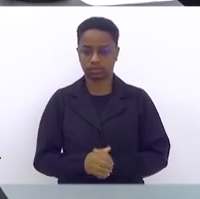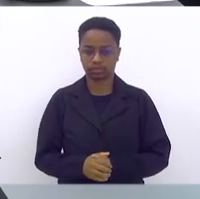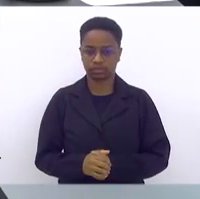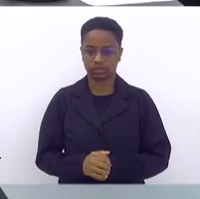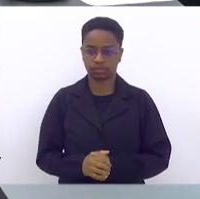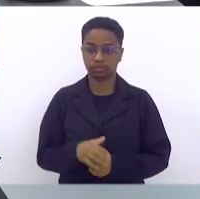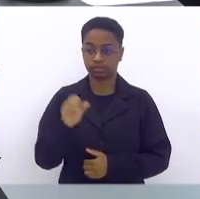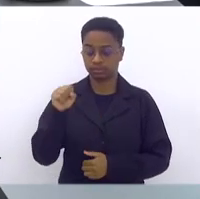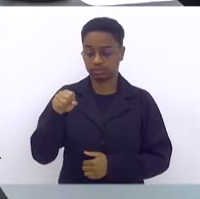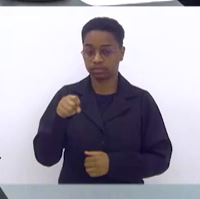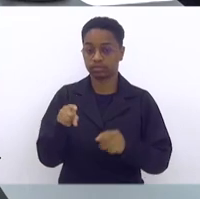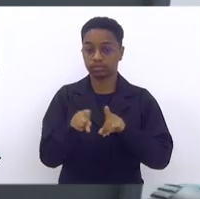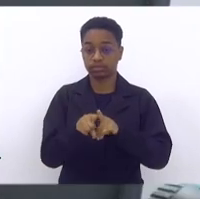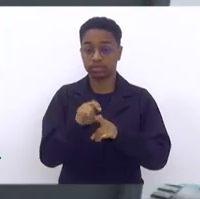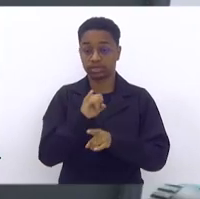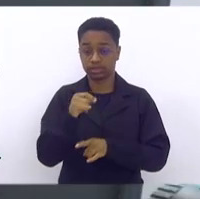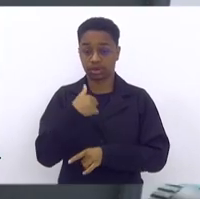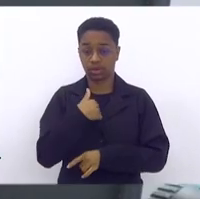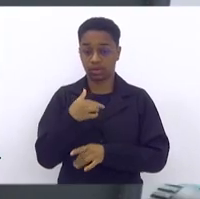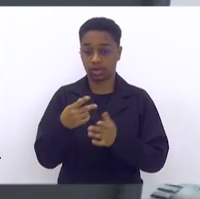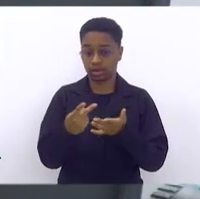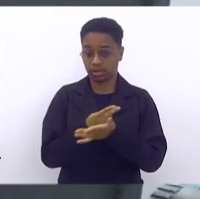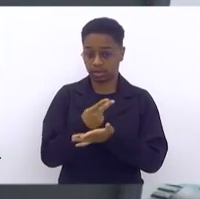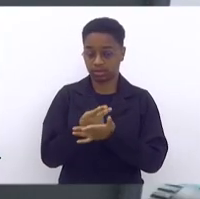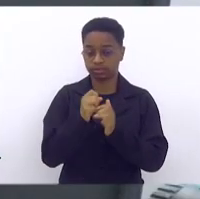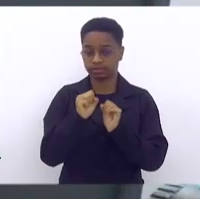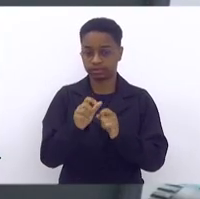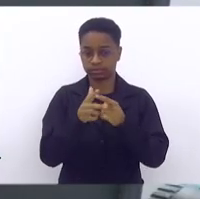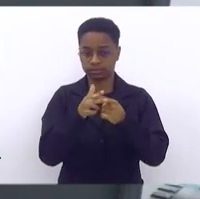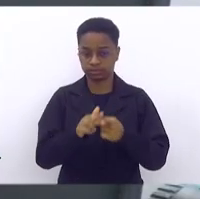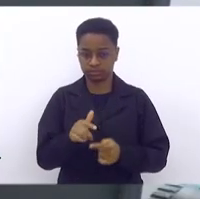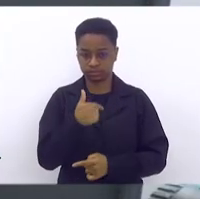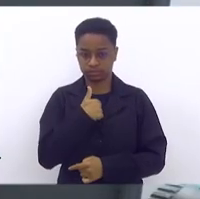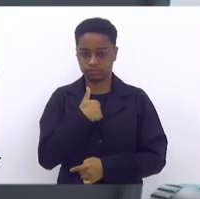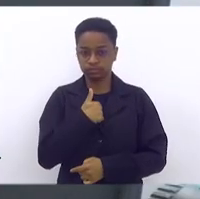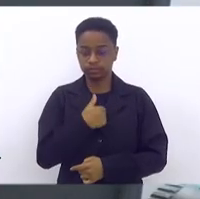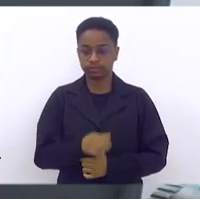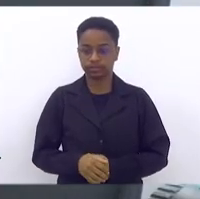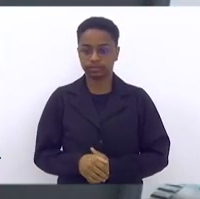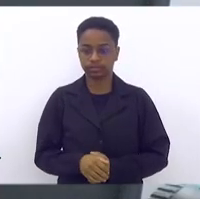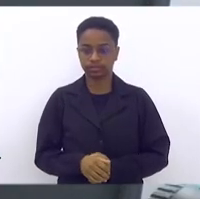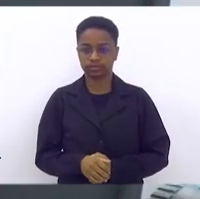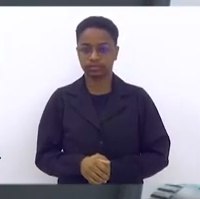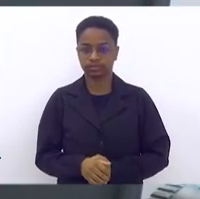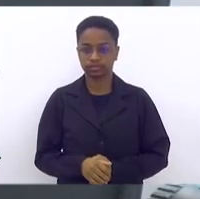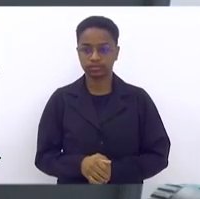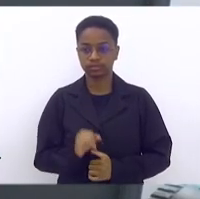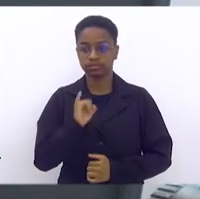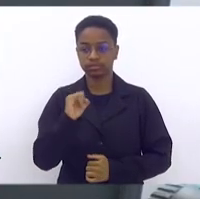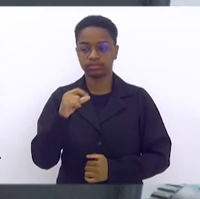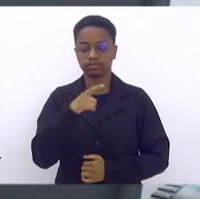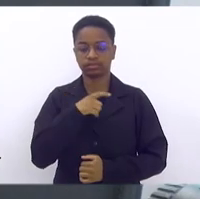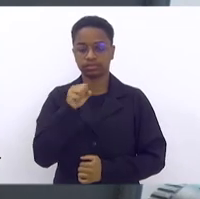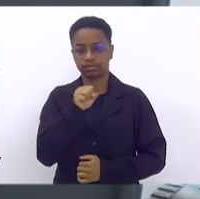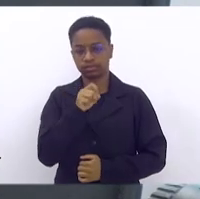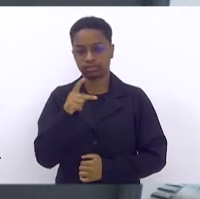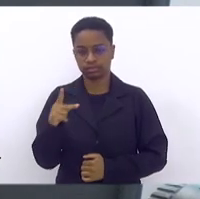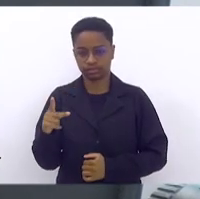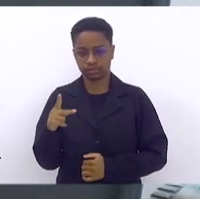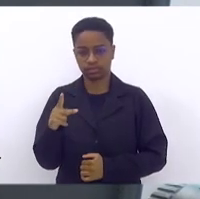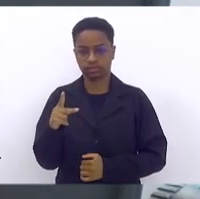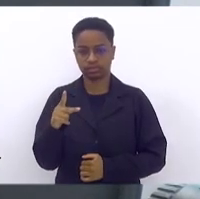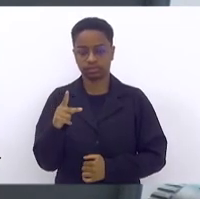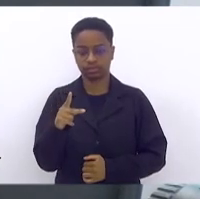e me corrija se eu estiver errada, doutor Rafael. Quando você tem um aplicativo sob a